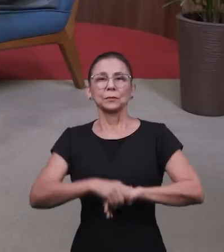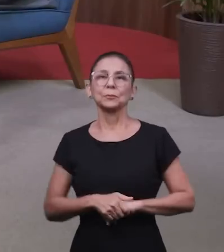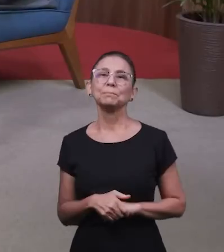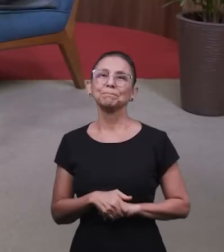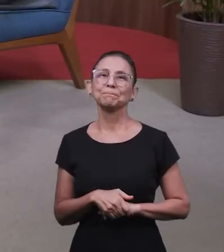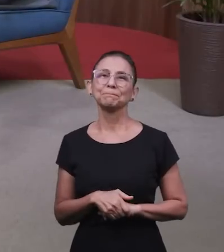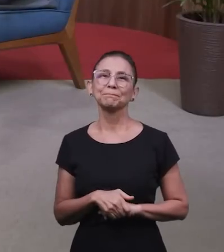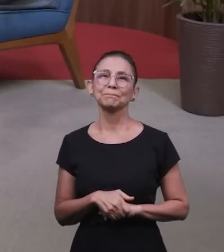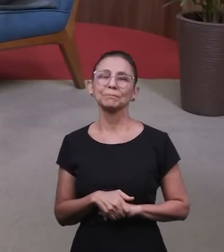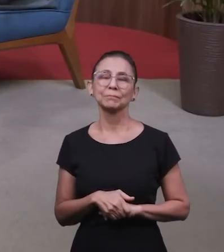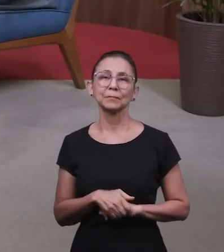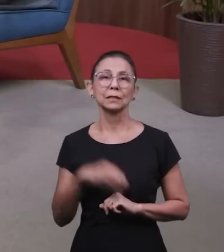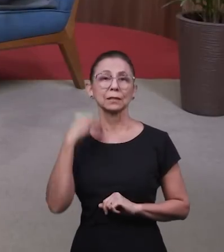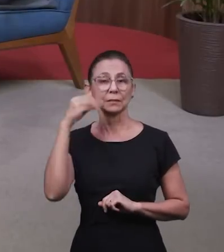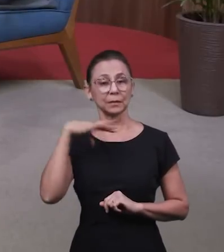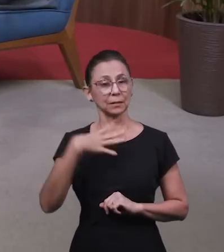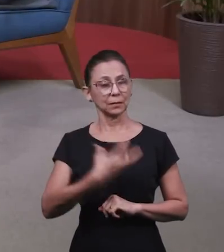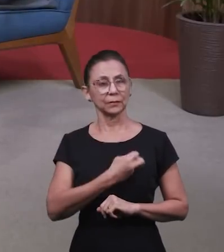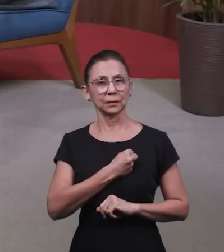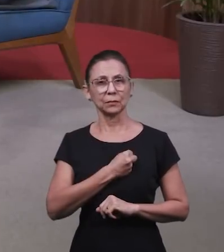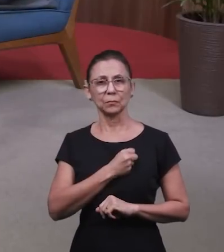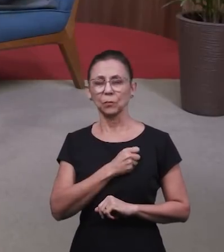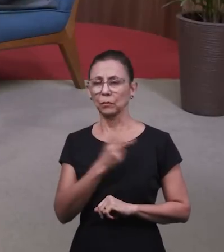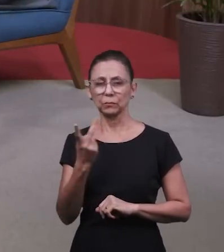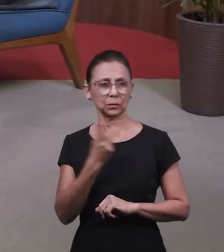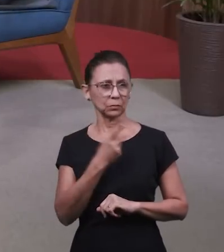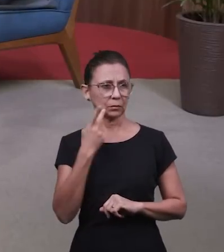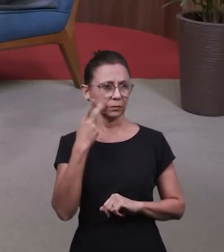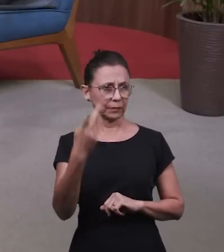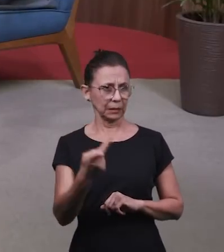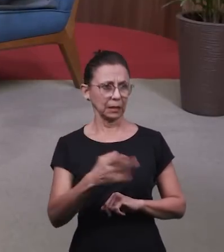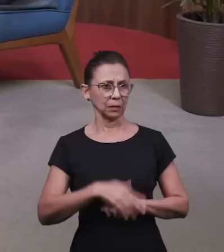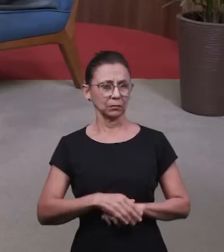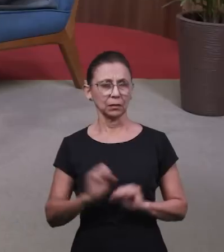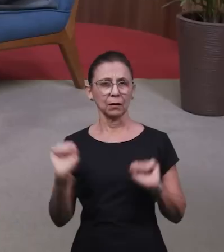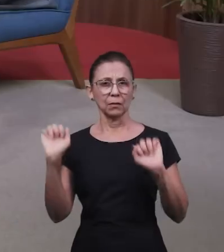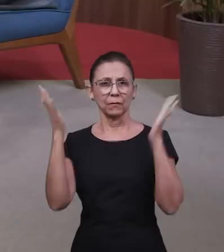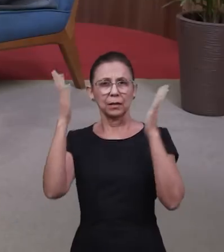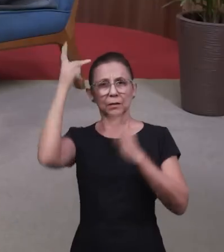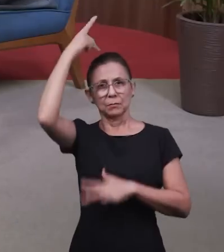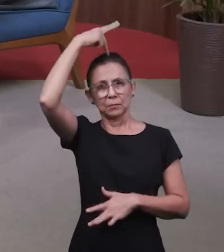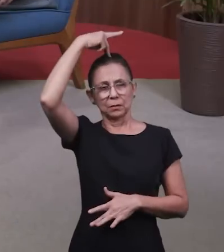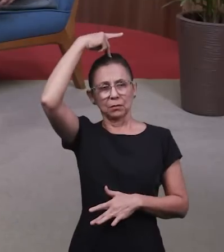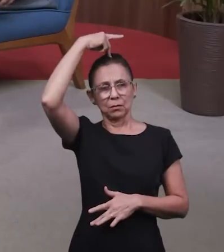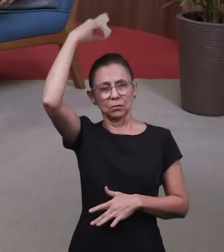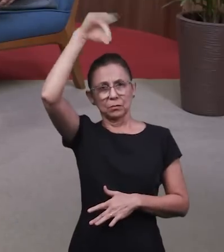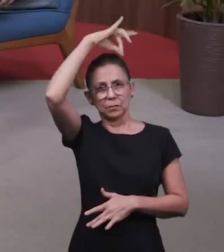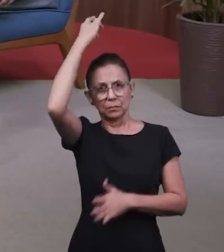Jesus. Bom, vocês falaram do derramar do Espírito Santo, né? A festa de Pentecostes, aquele momento